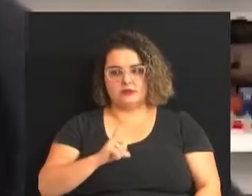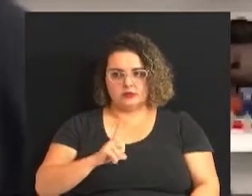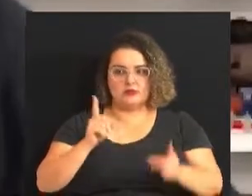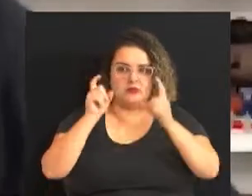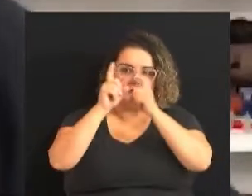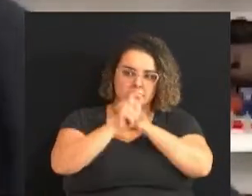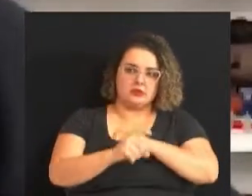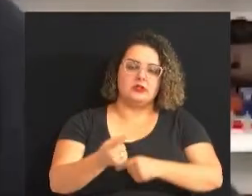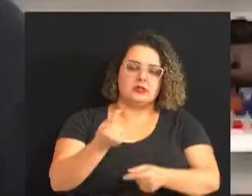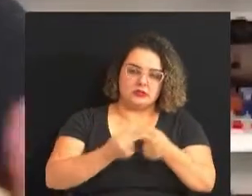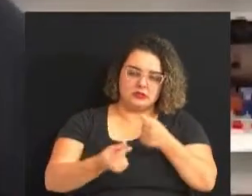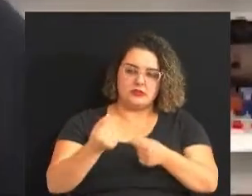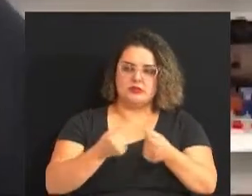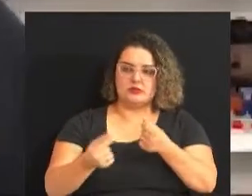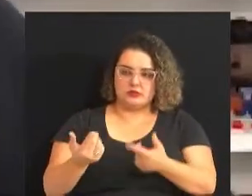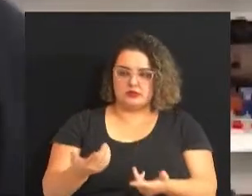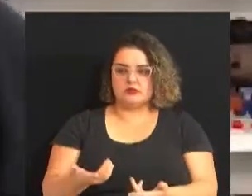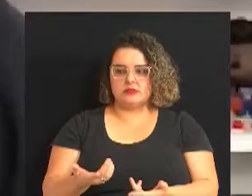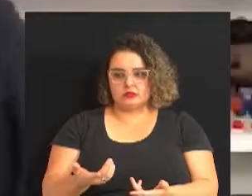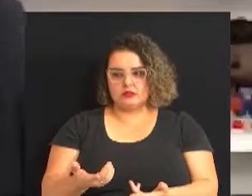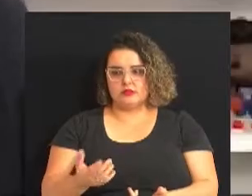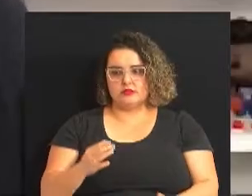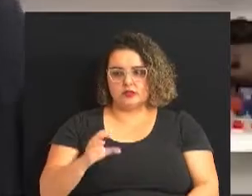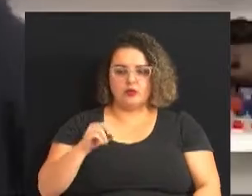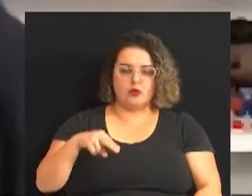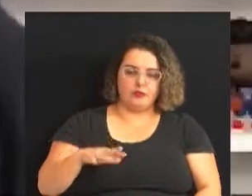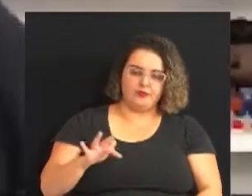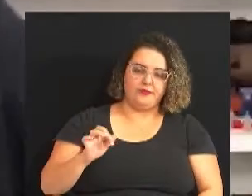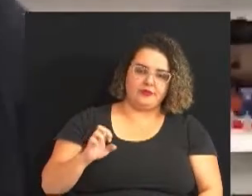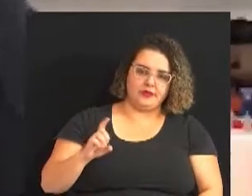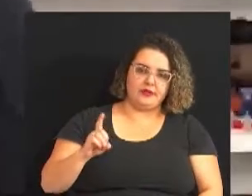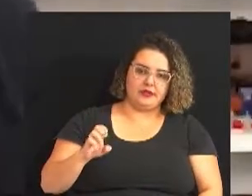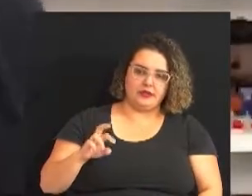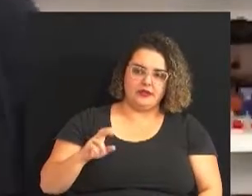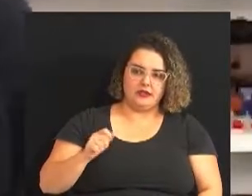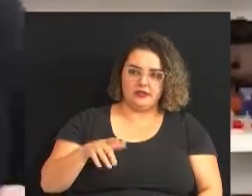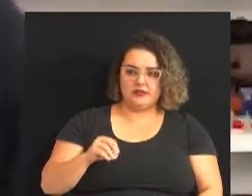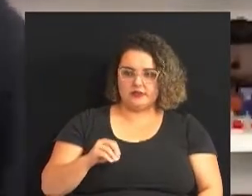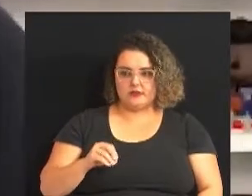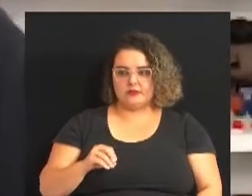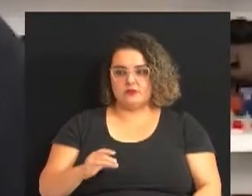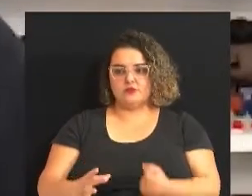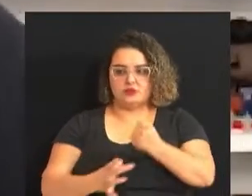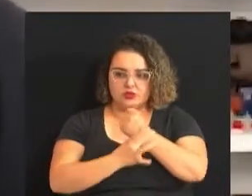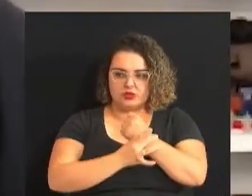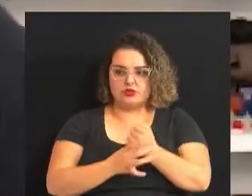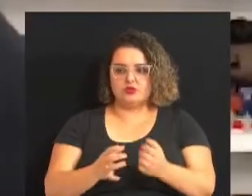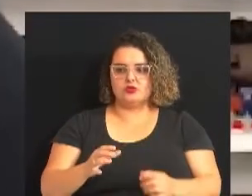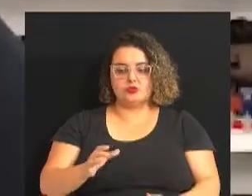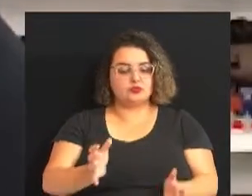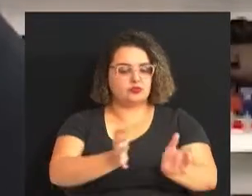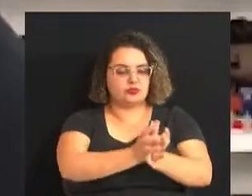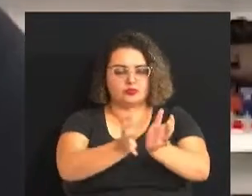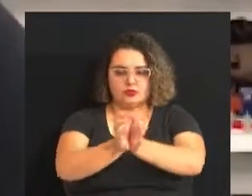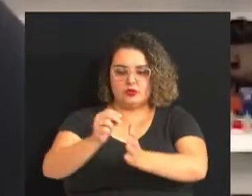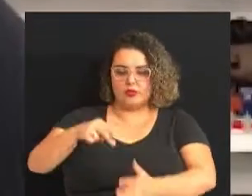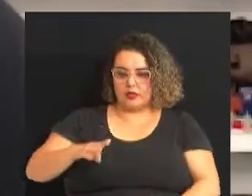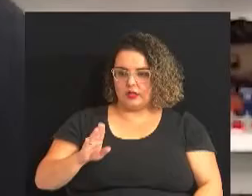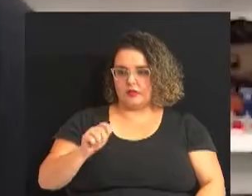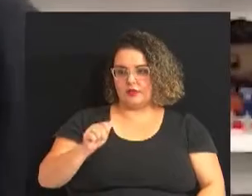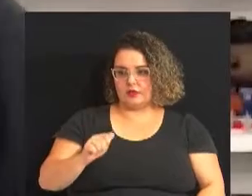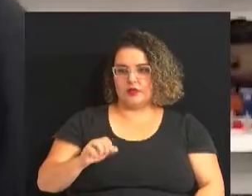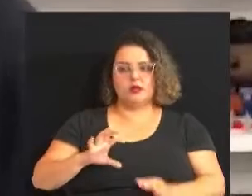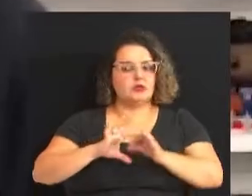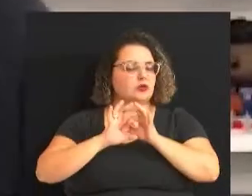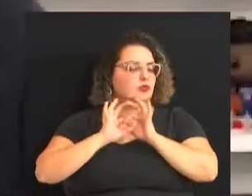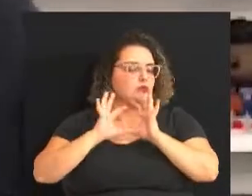financeira da confederação e de acertar os seguros com os times da NBA para poder ter todos os jogadores à